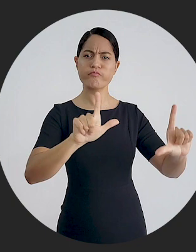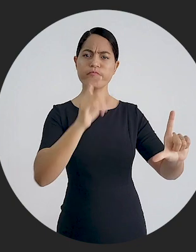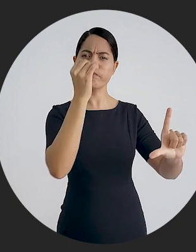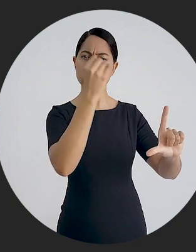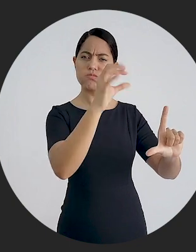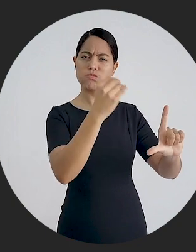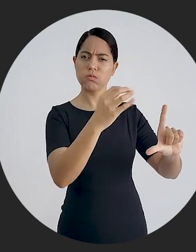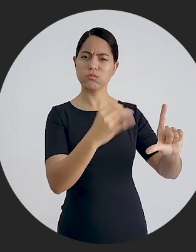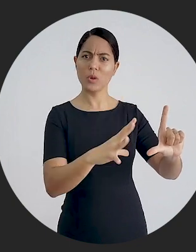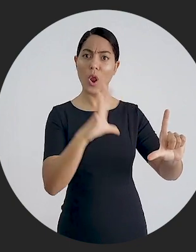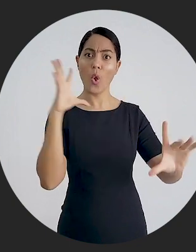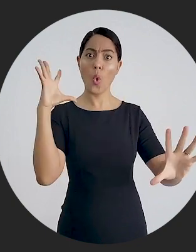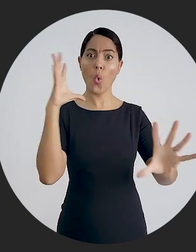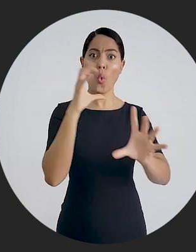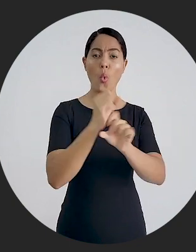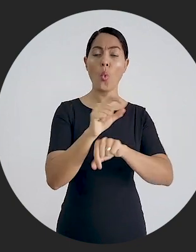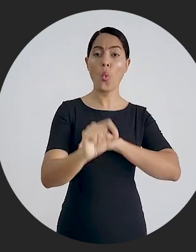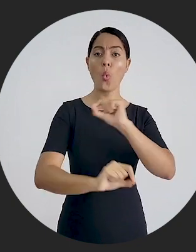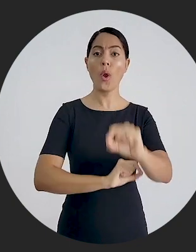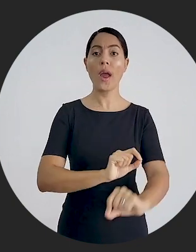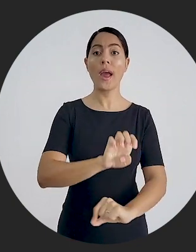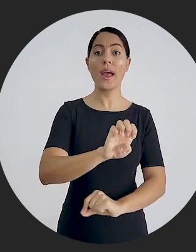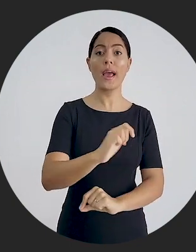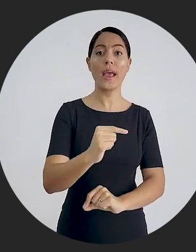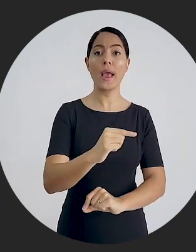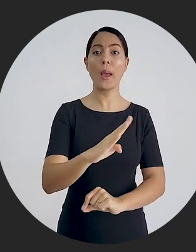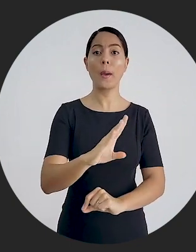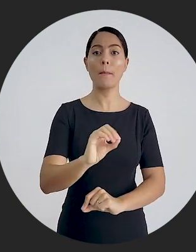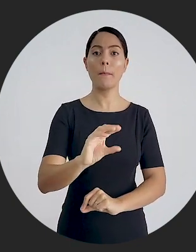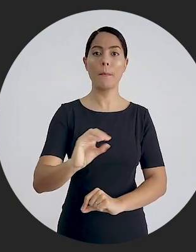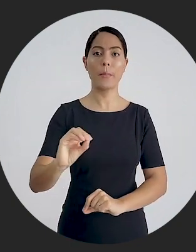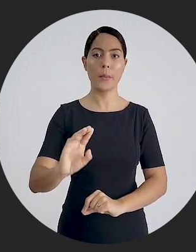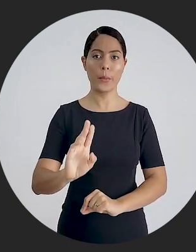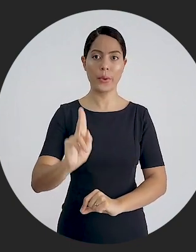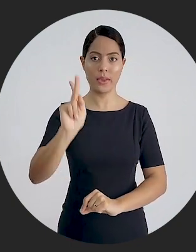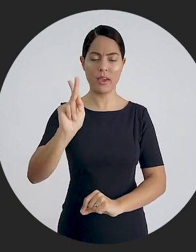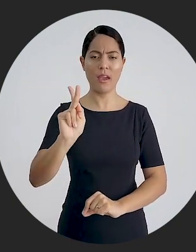esses infográficos serão parte de um e-book